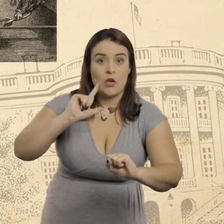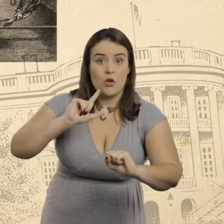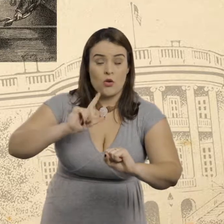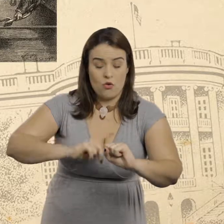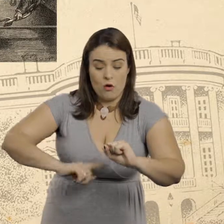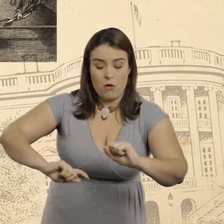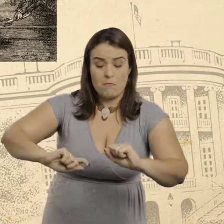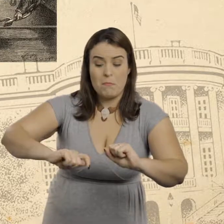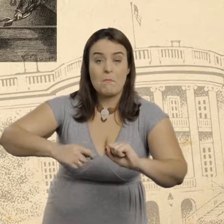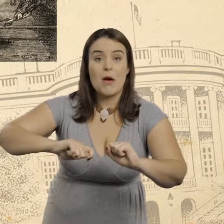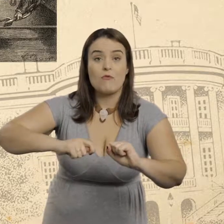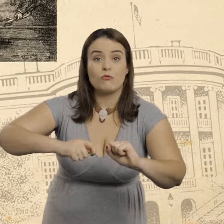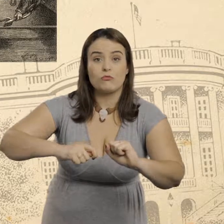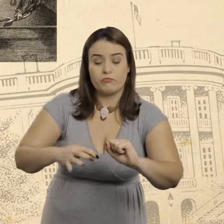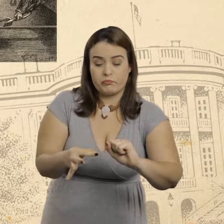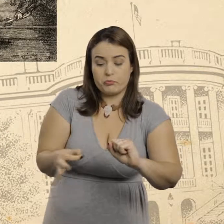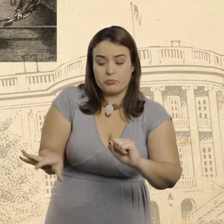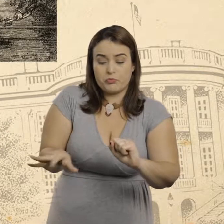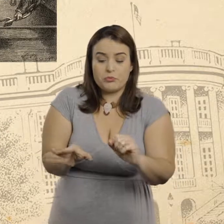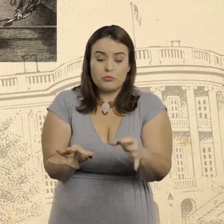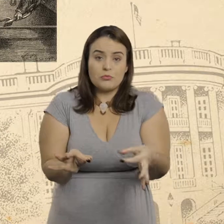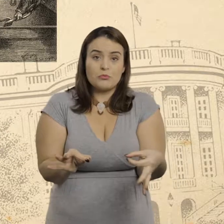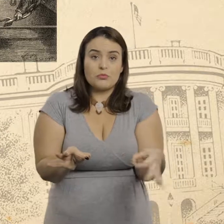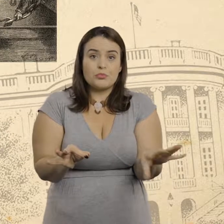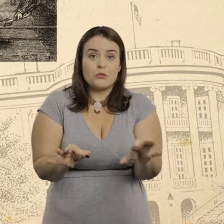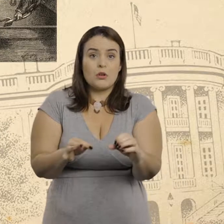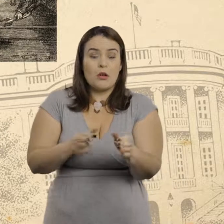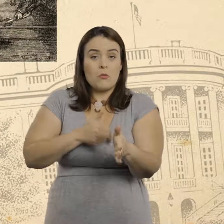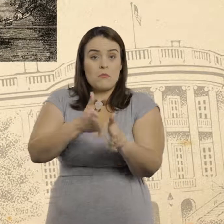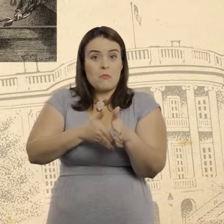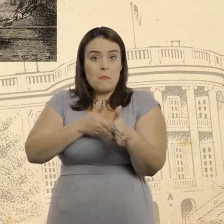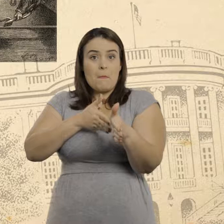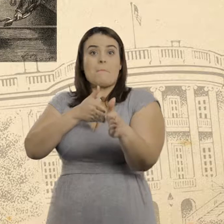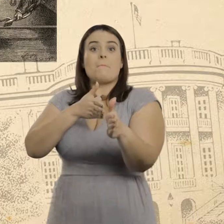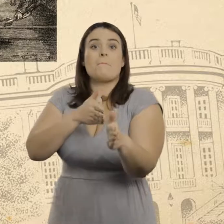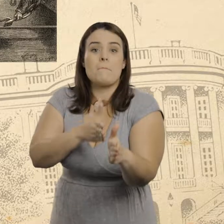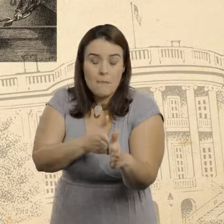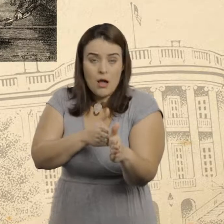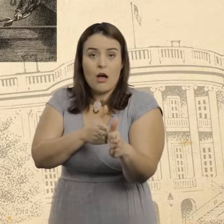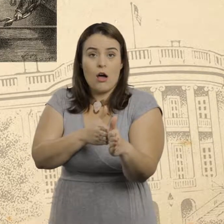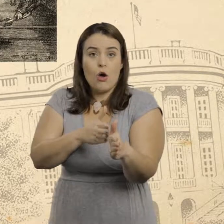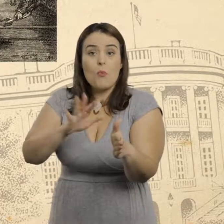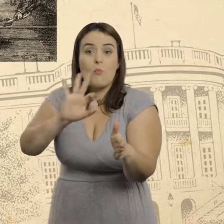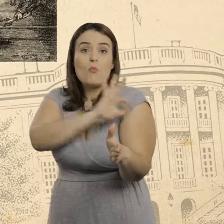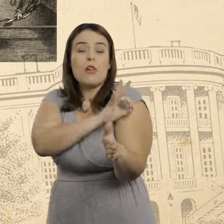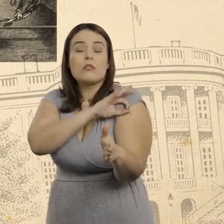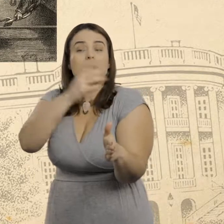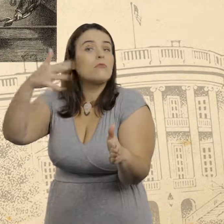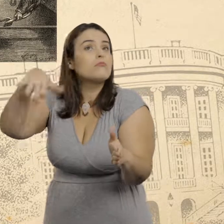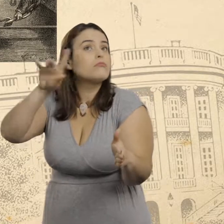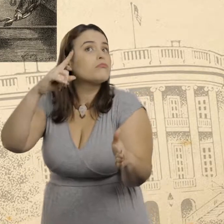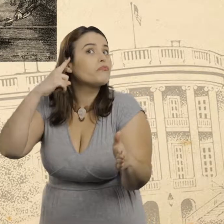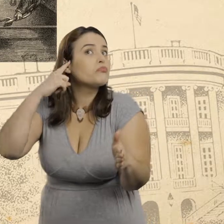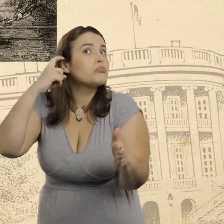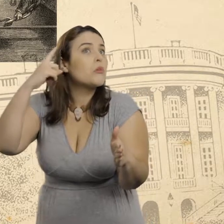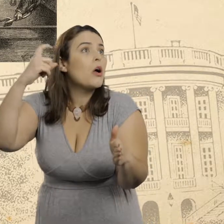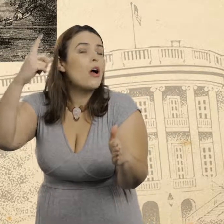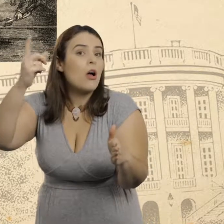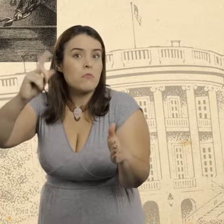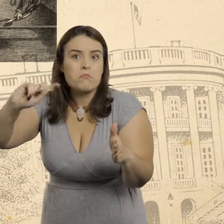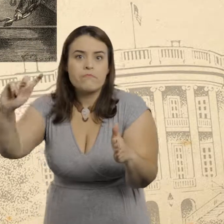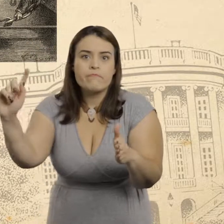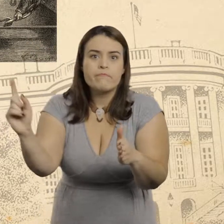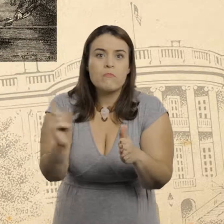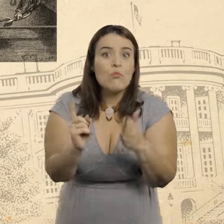parafuso que prendia os vagões à locomotiva. Pouco tempo depois, o trem parou. Os policiais apareceram porque ouviram o